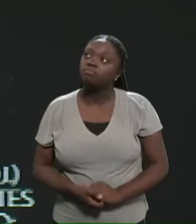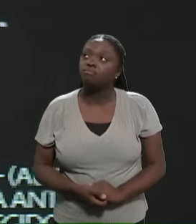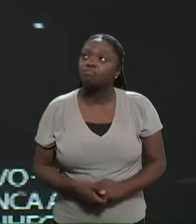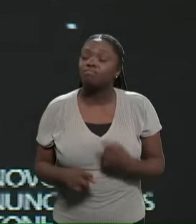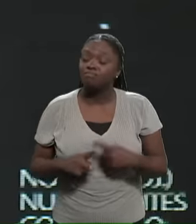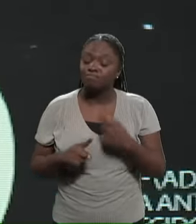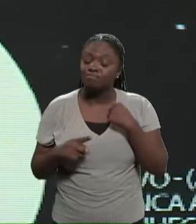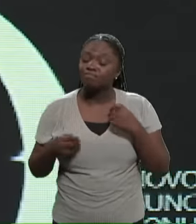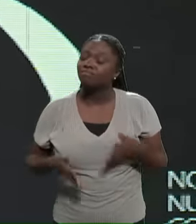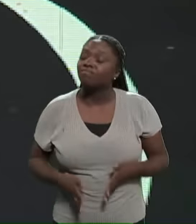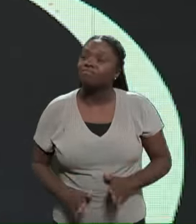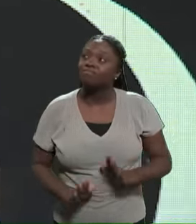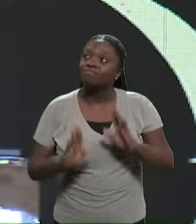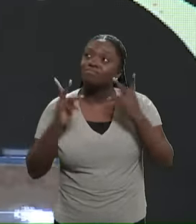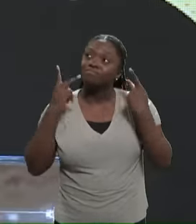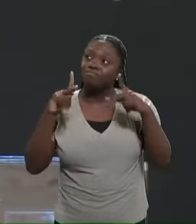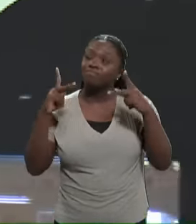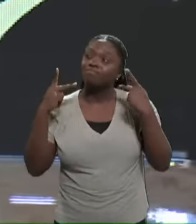Porque eu nasci para pregar.